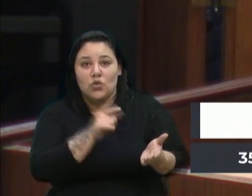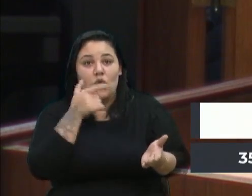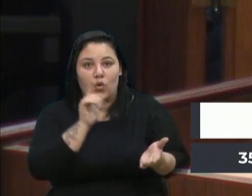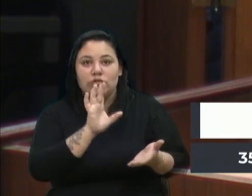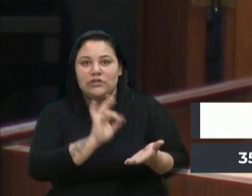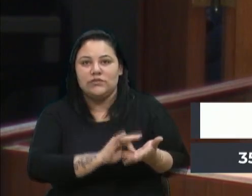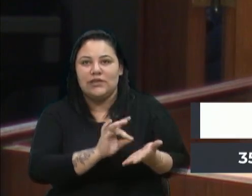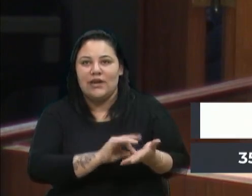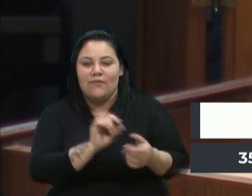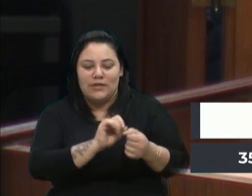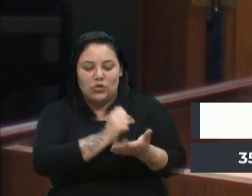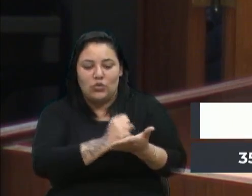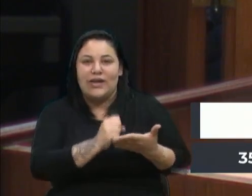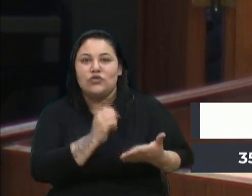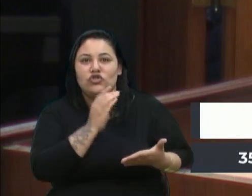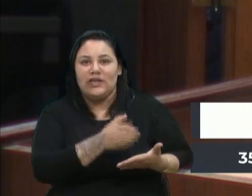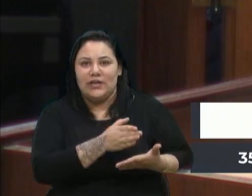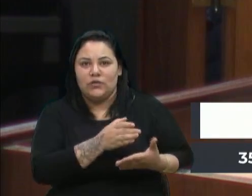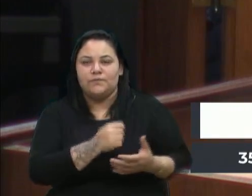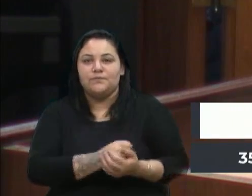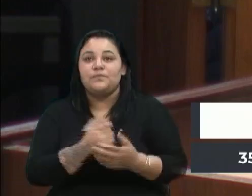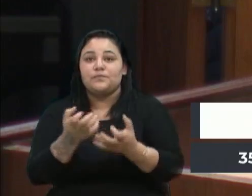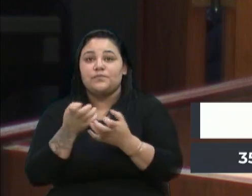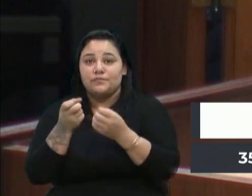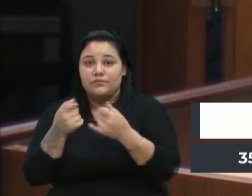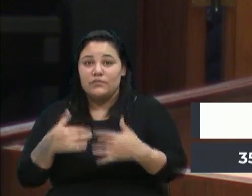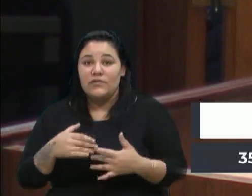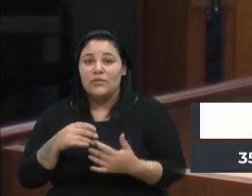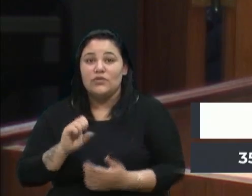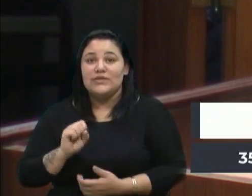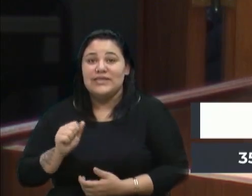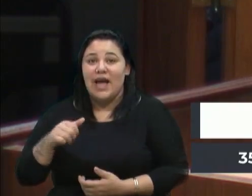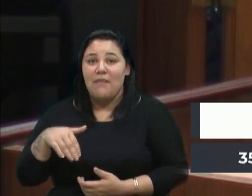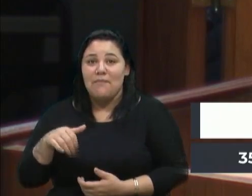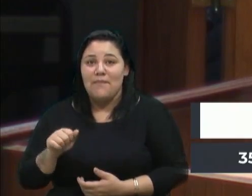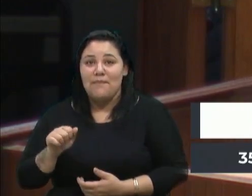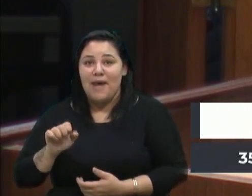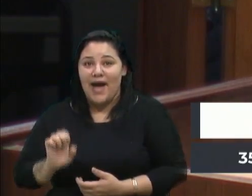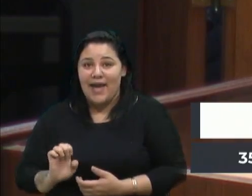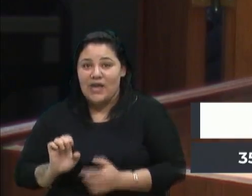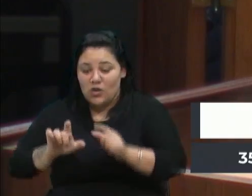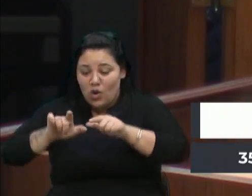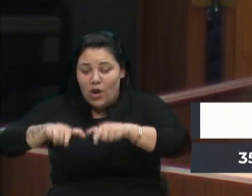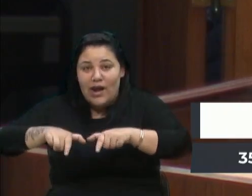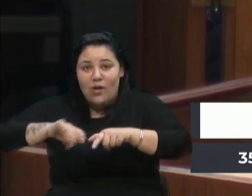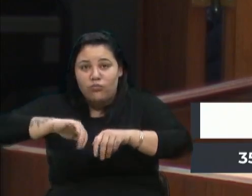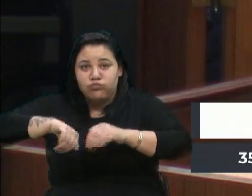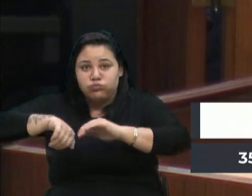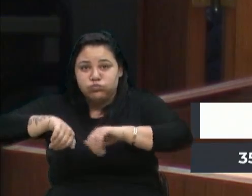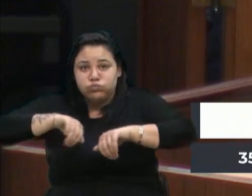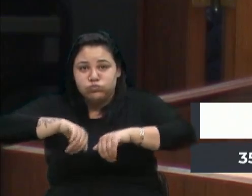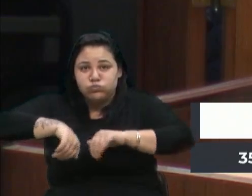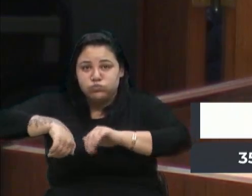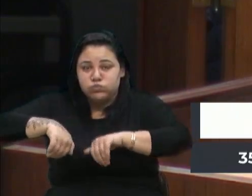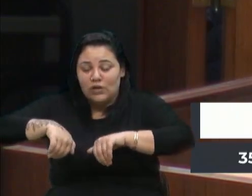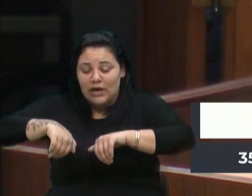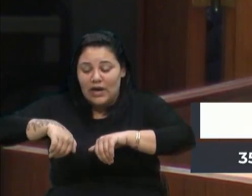o SAMAI que onde abrem para levar adutoras, que eles, ao invés de recolocar o paralelepípedo, que